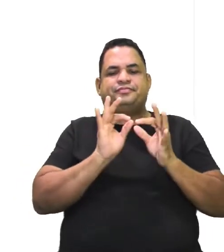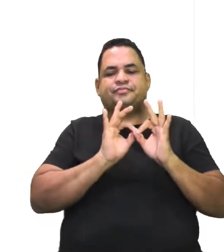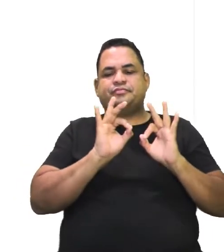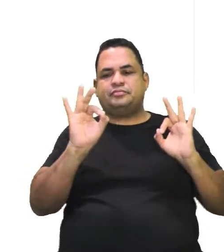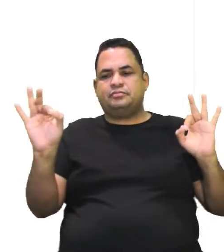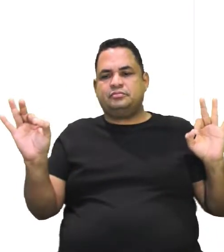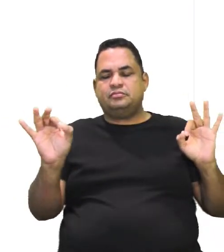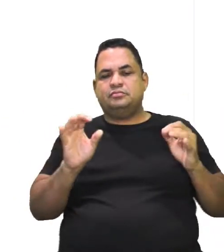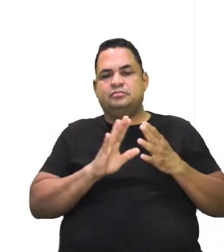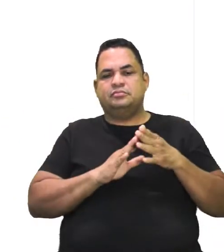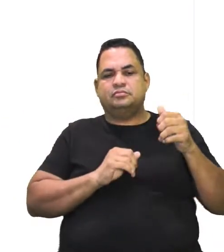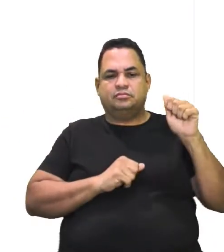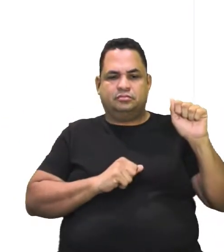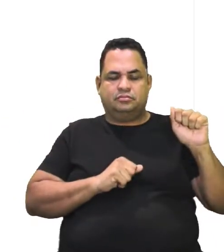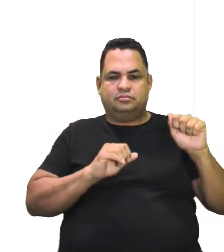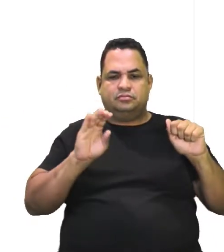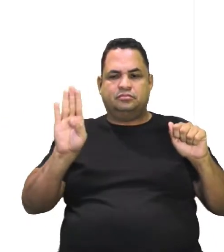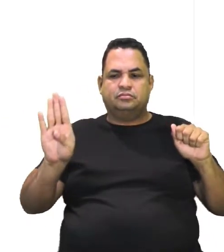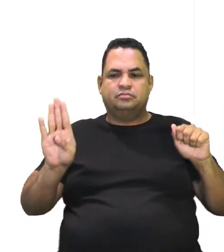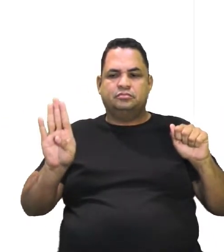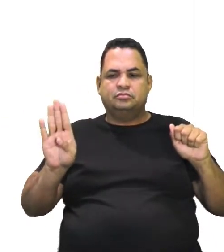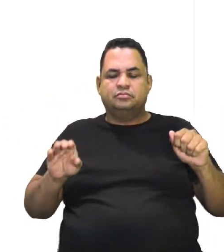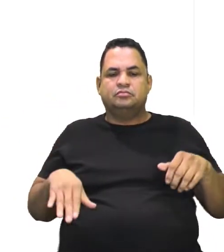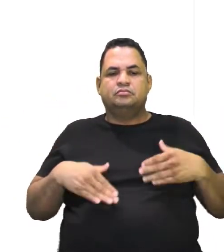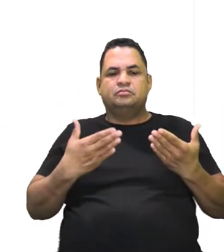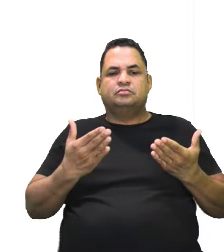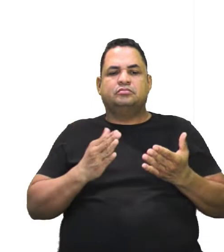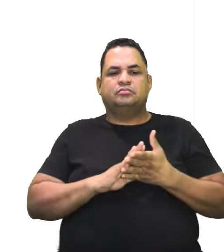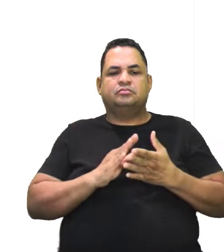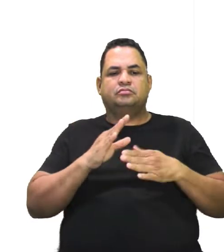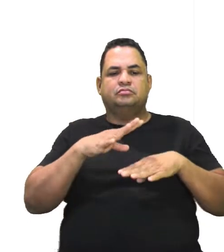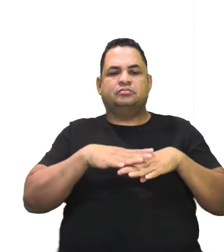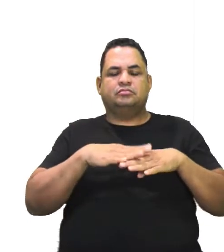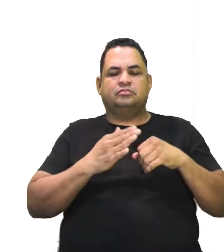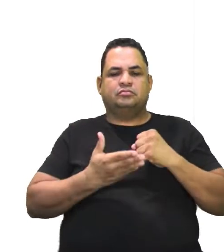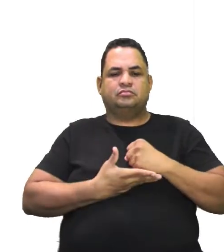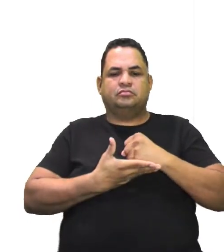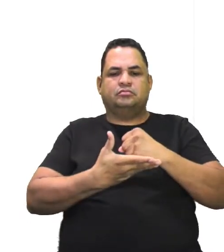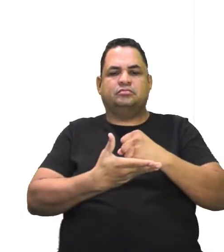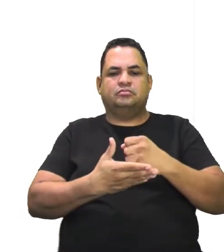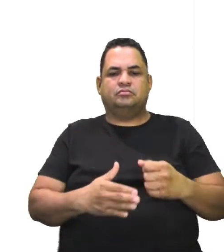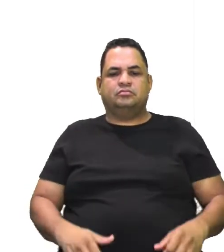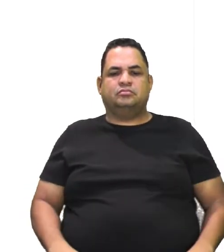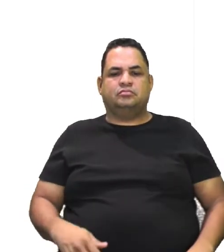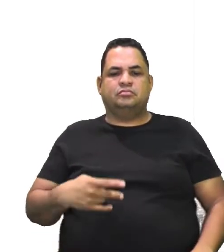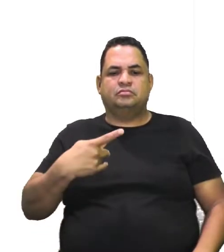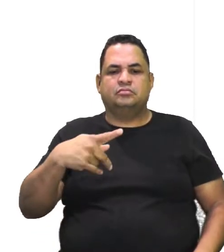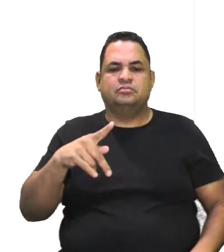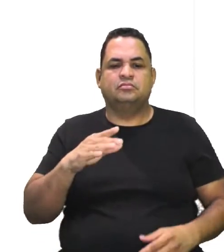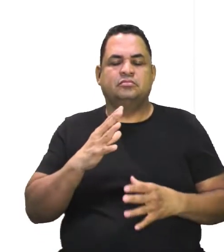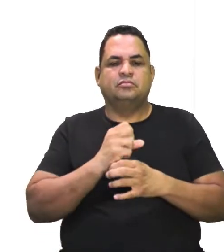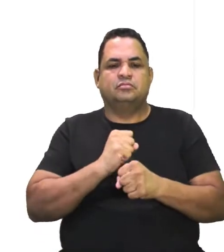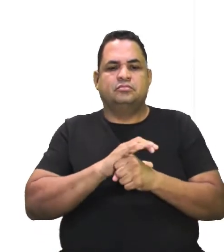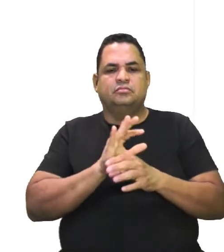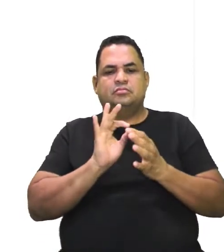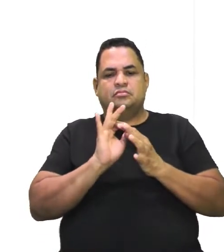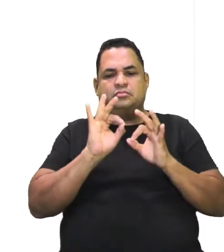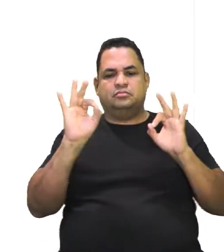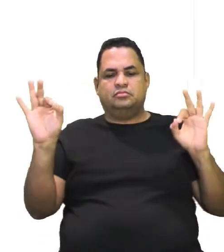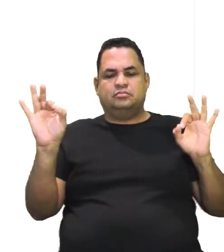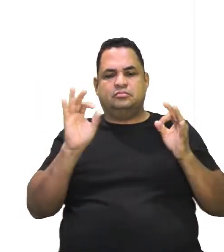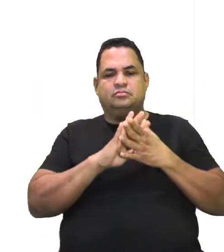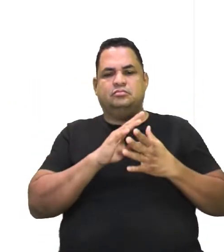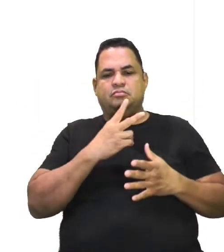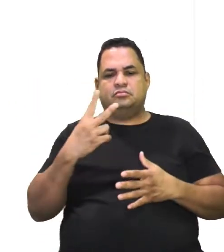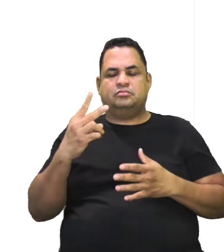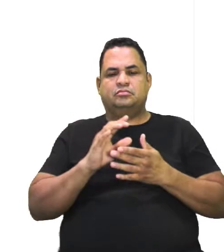entre 2 pontos, a distância entre A e B, né? Isso na matemática básica aí, né? E para calcular a distância entre 2 pontos, a gente